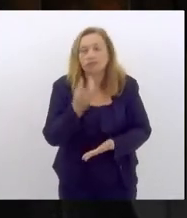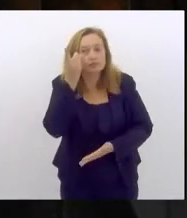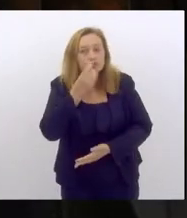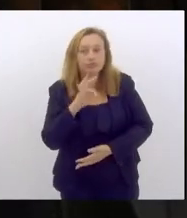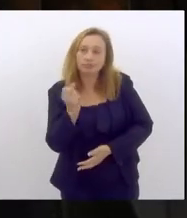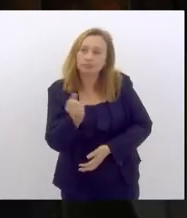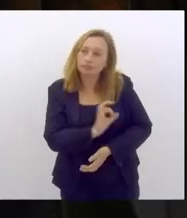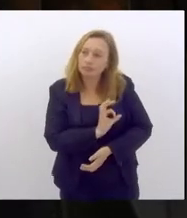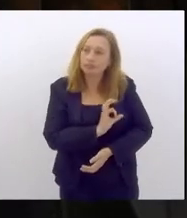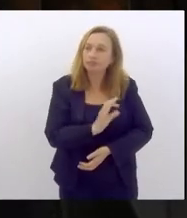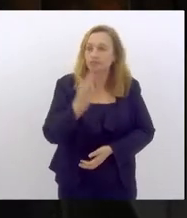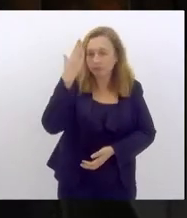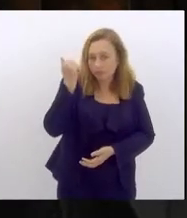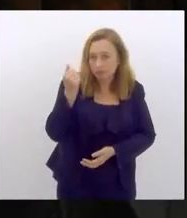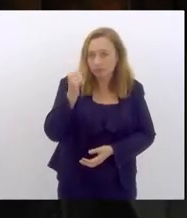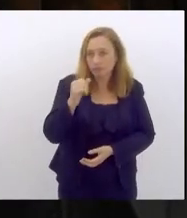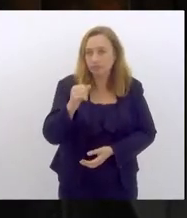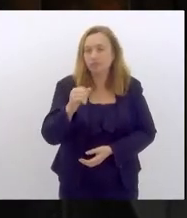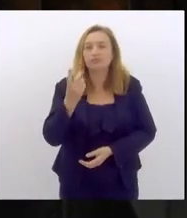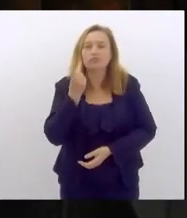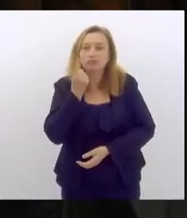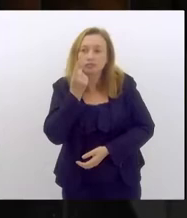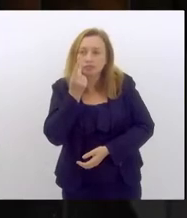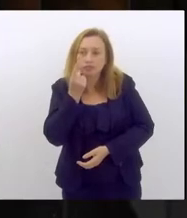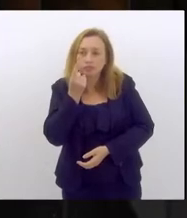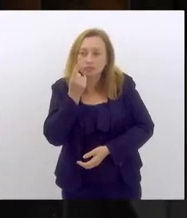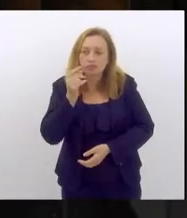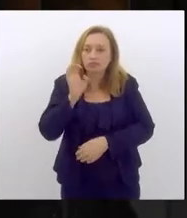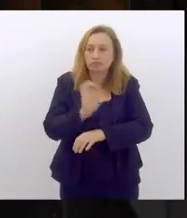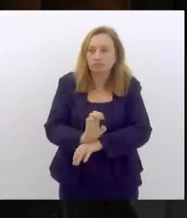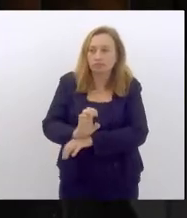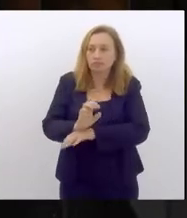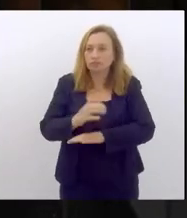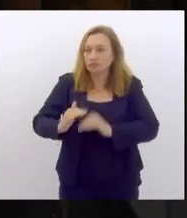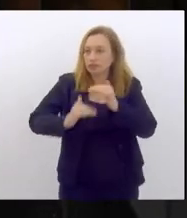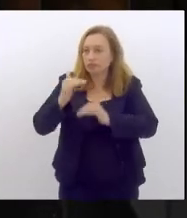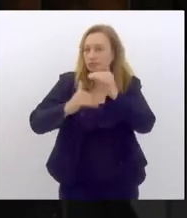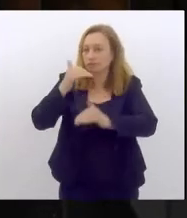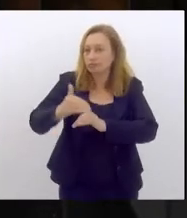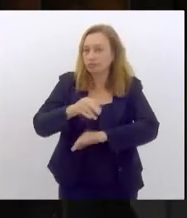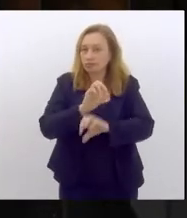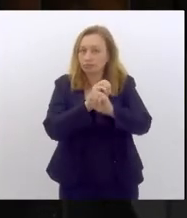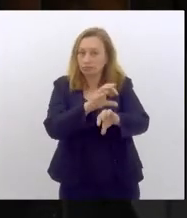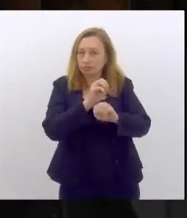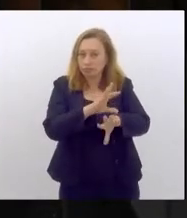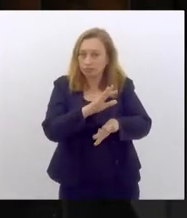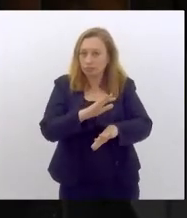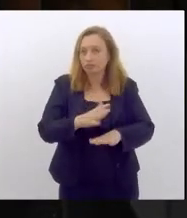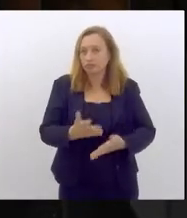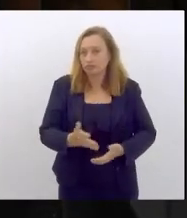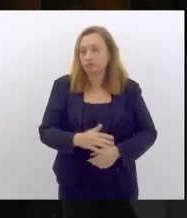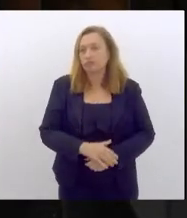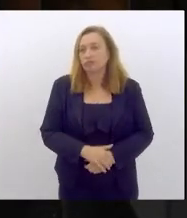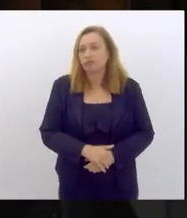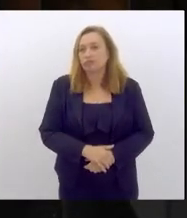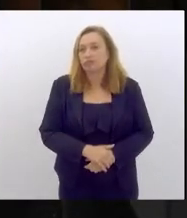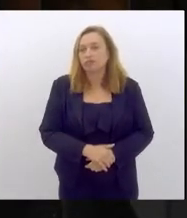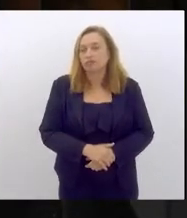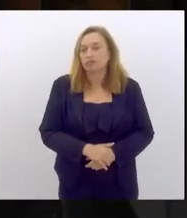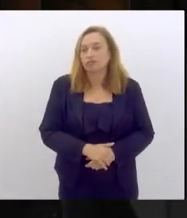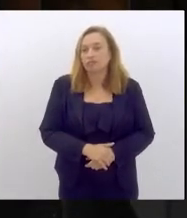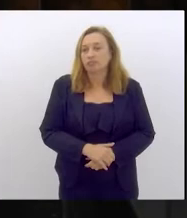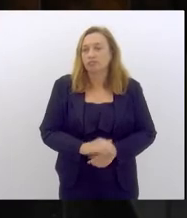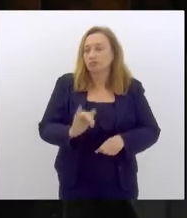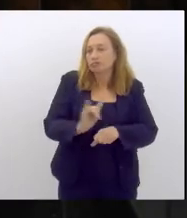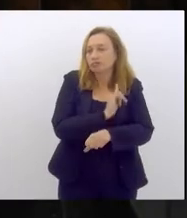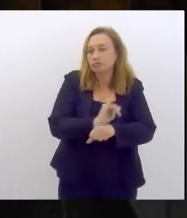Rocha sabe o quanto que o Ceará se desenvolveu através da educação como o maior case de